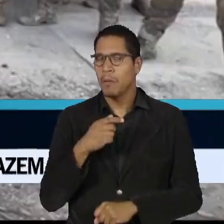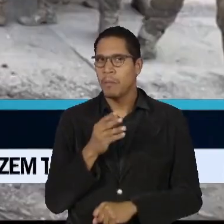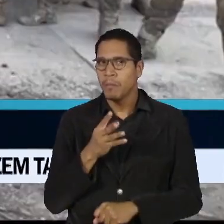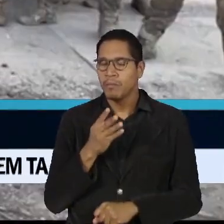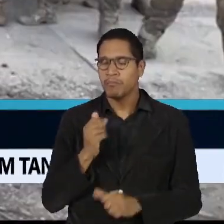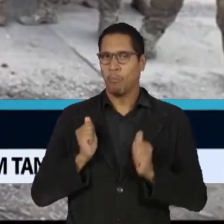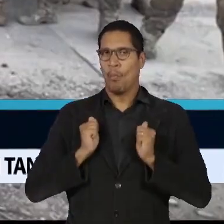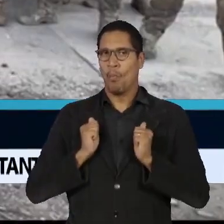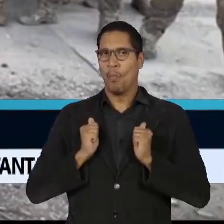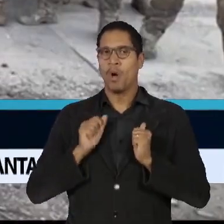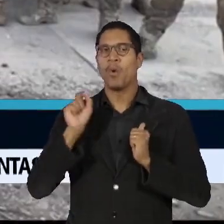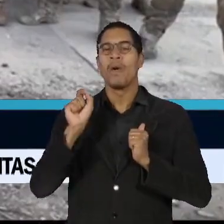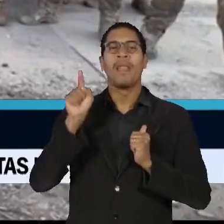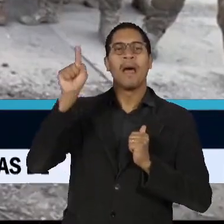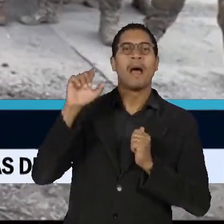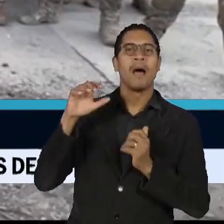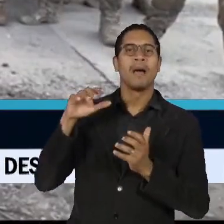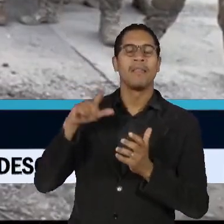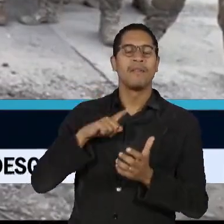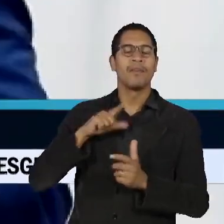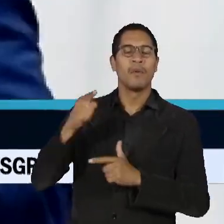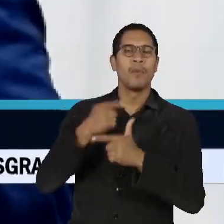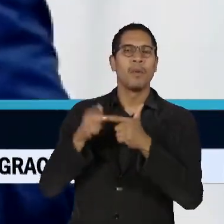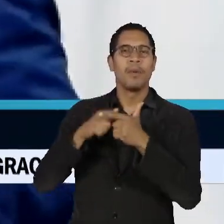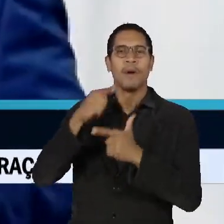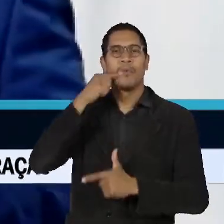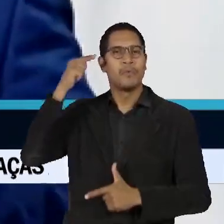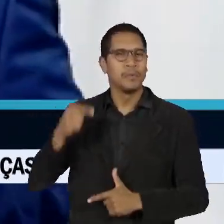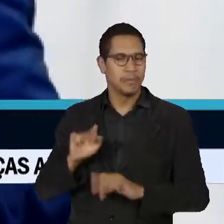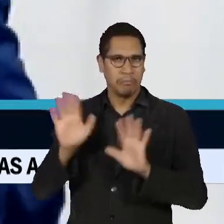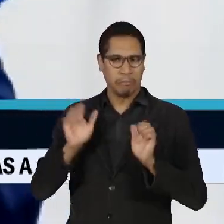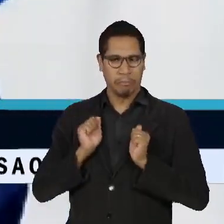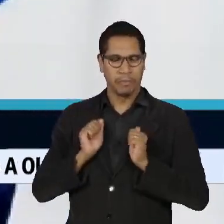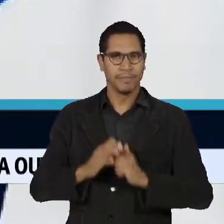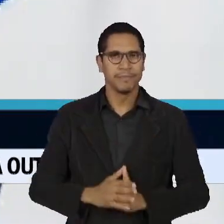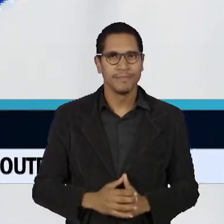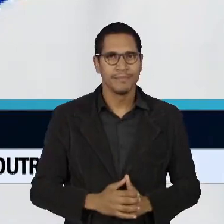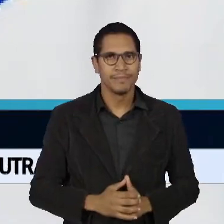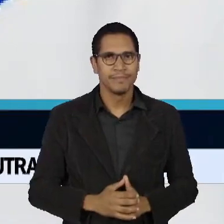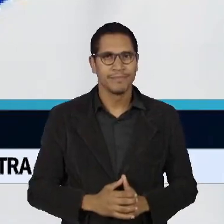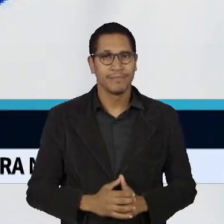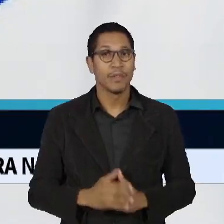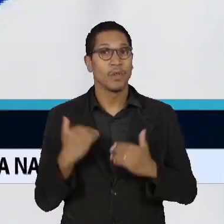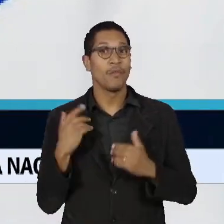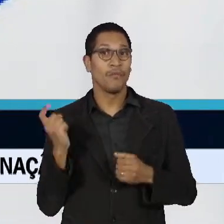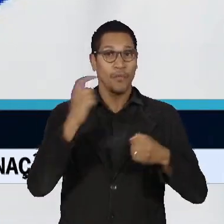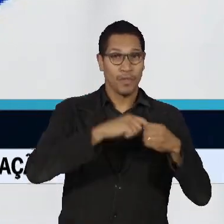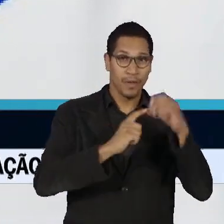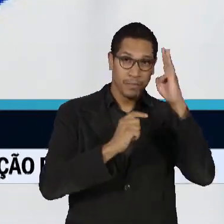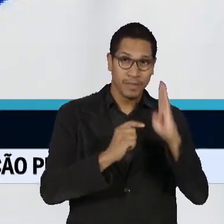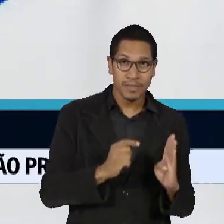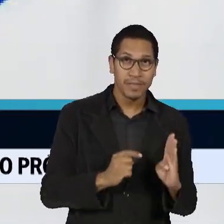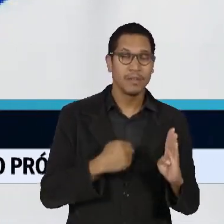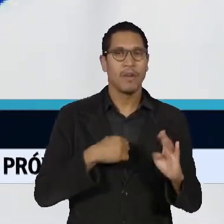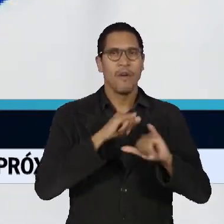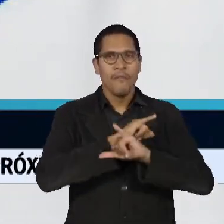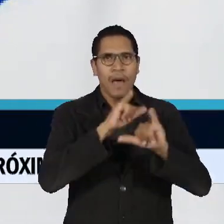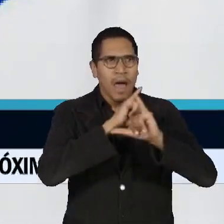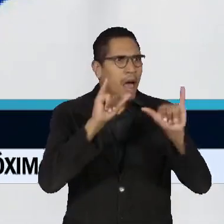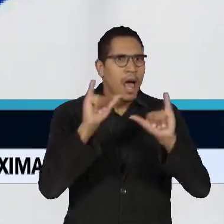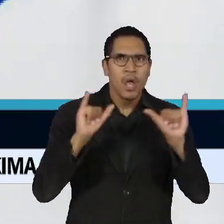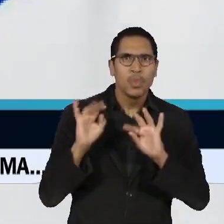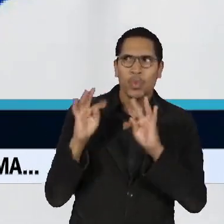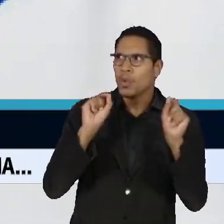Lula preferiu não comentar a crise na Rússia eu quando chegar ao Brasil que eu me informar de tudo o que aconteceu ontem